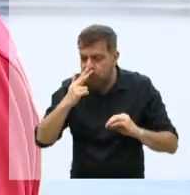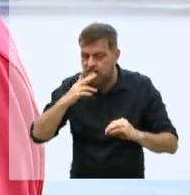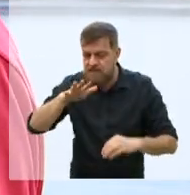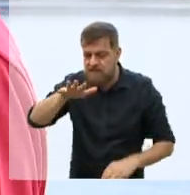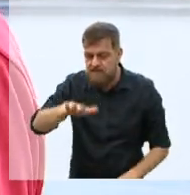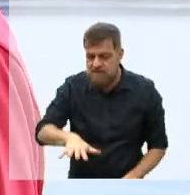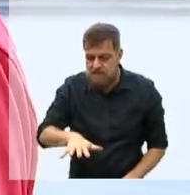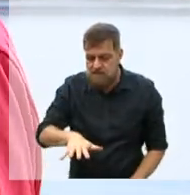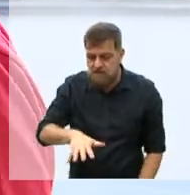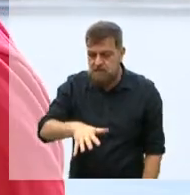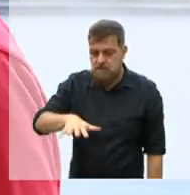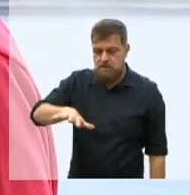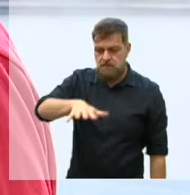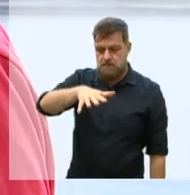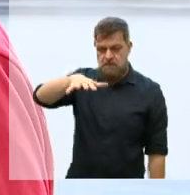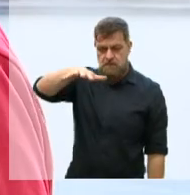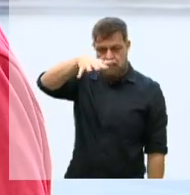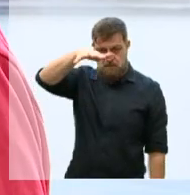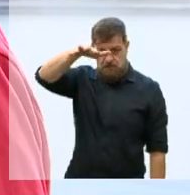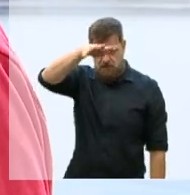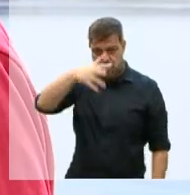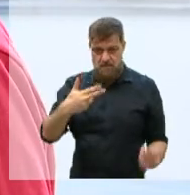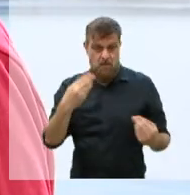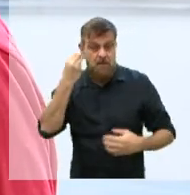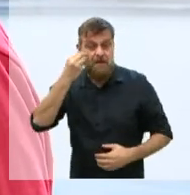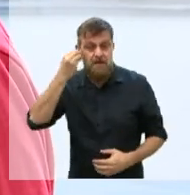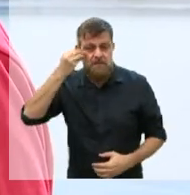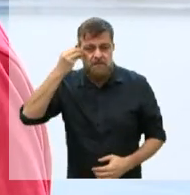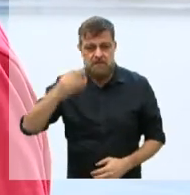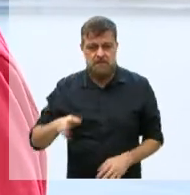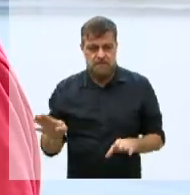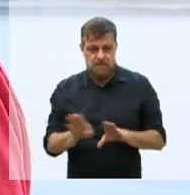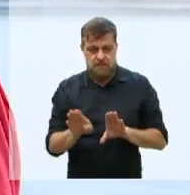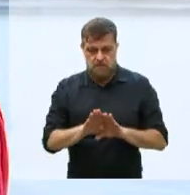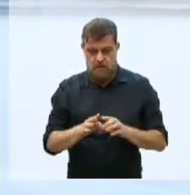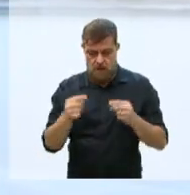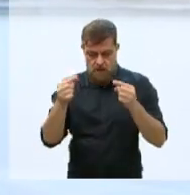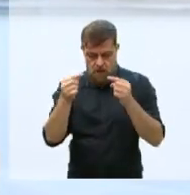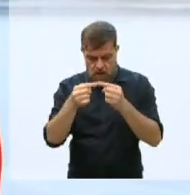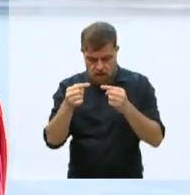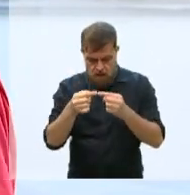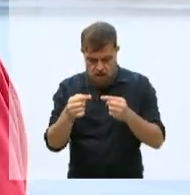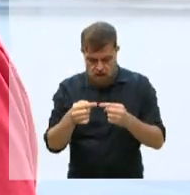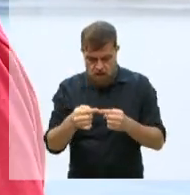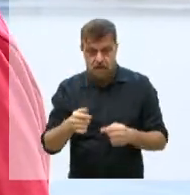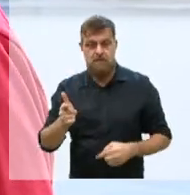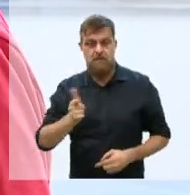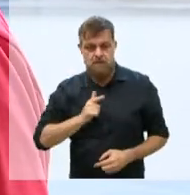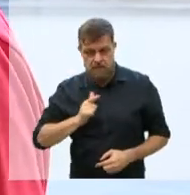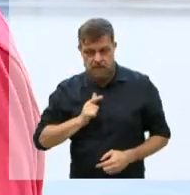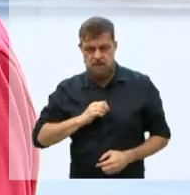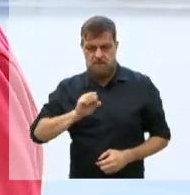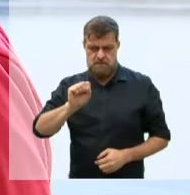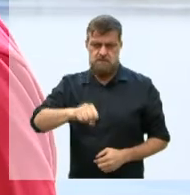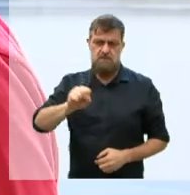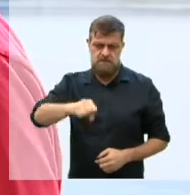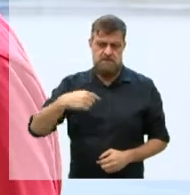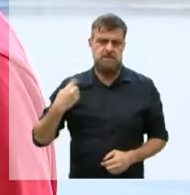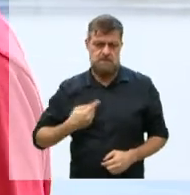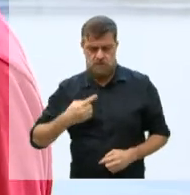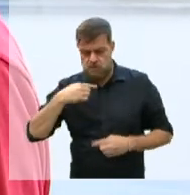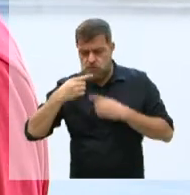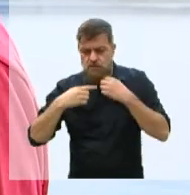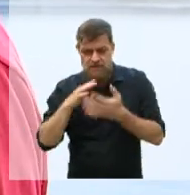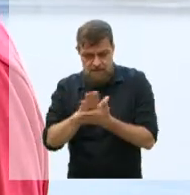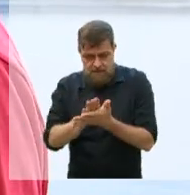ela sobe, igualzinho o experimento. Agora os experimentos acabam até se conectando, né? Tendo uma ligação com o outro. Sem dúvida nenhuma, eu consigo